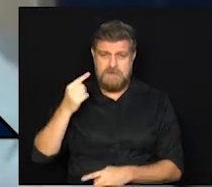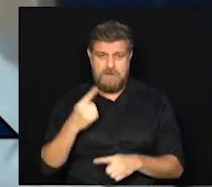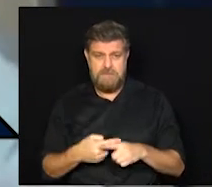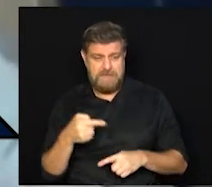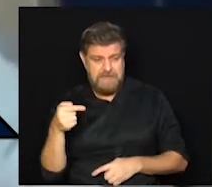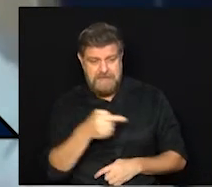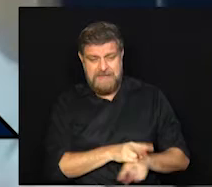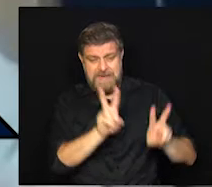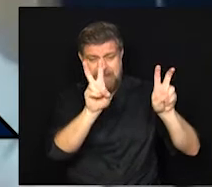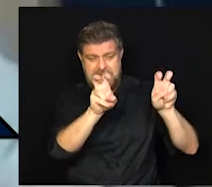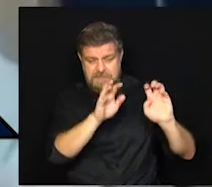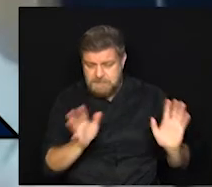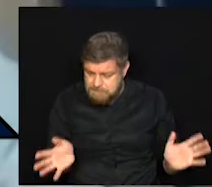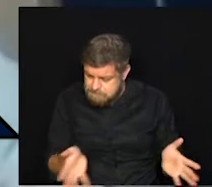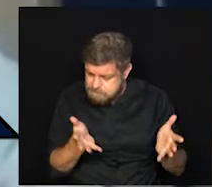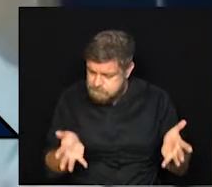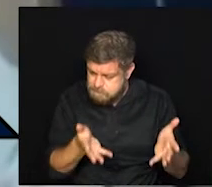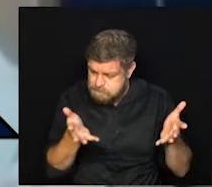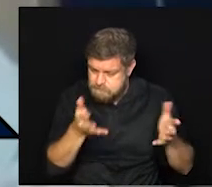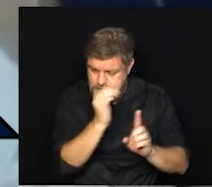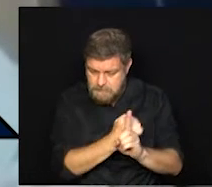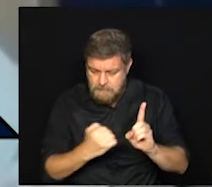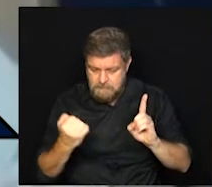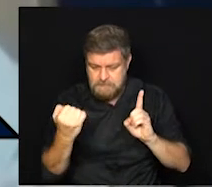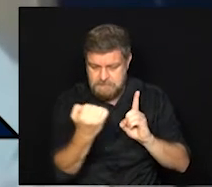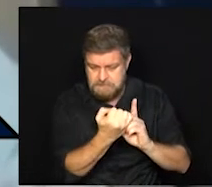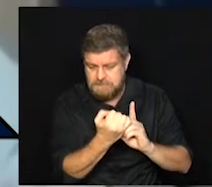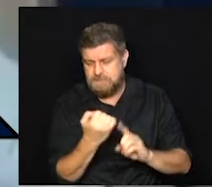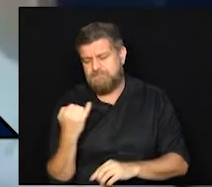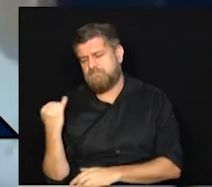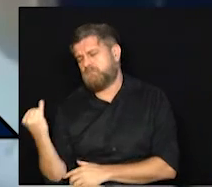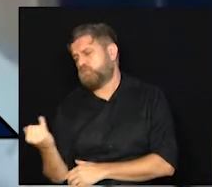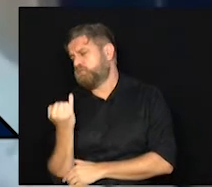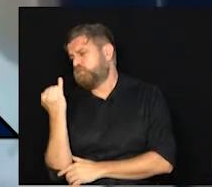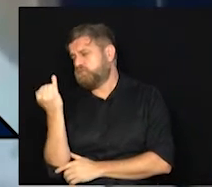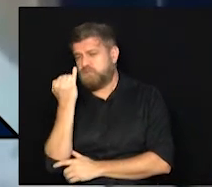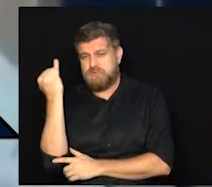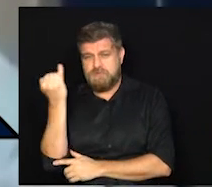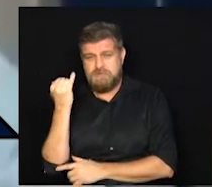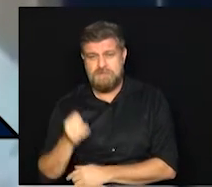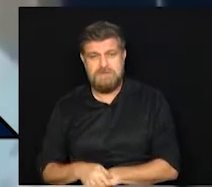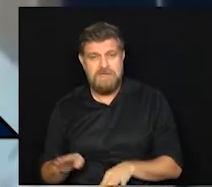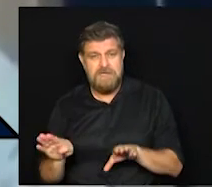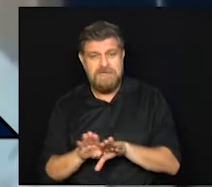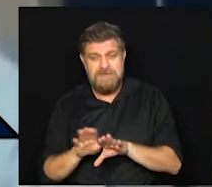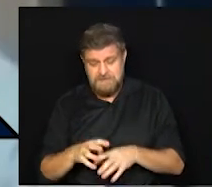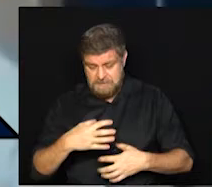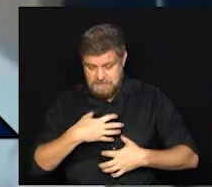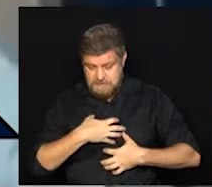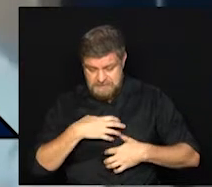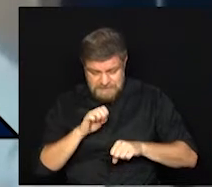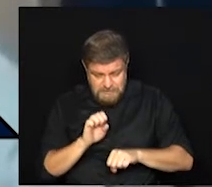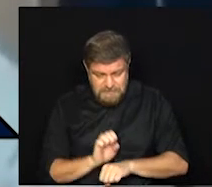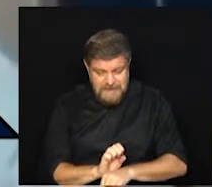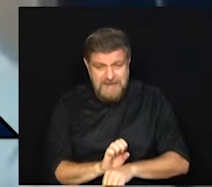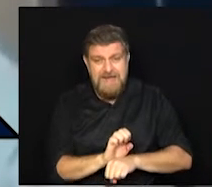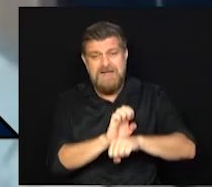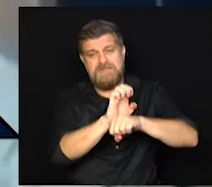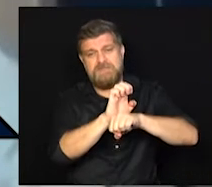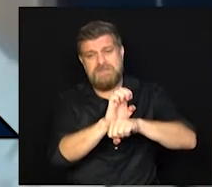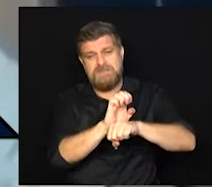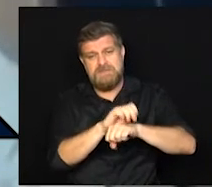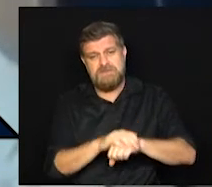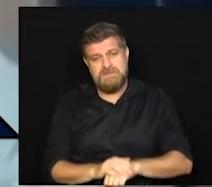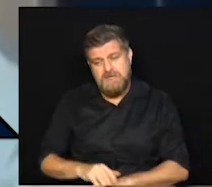fomenta temáticas relevantes para a sociedade e também é uma esperança para as